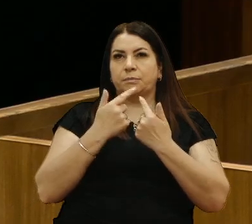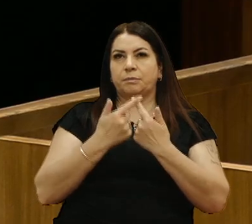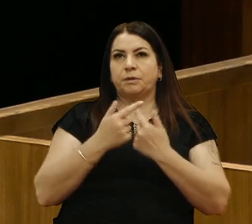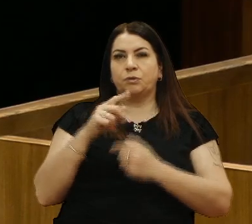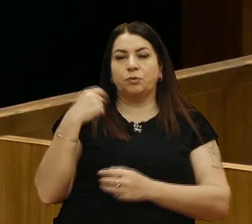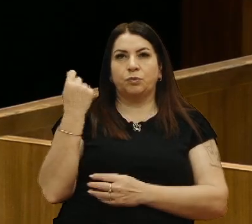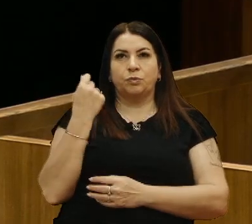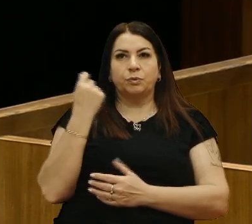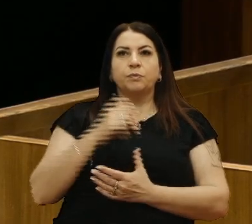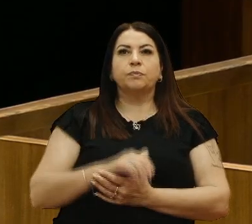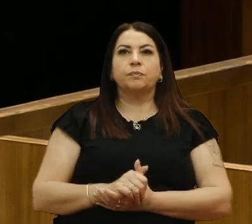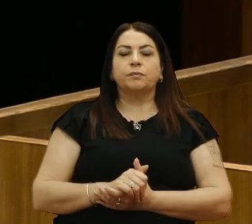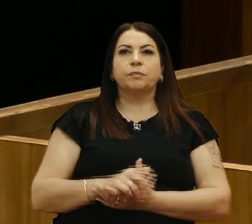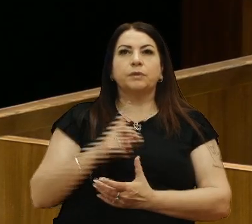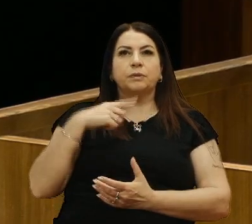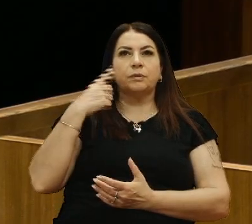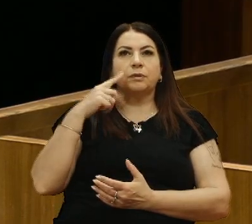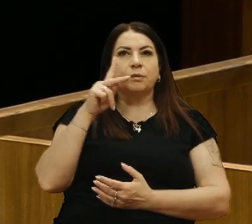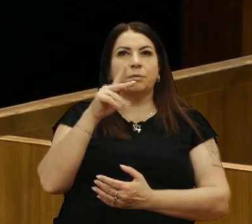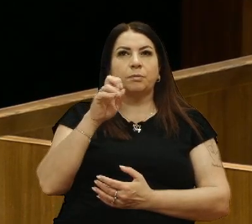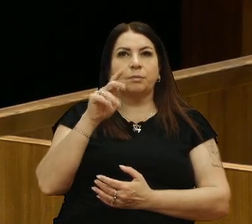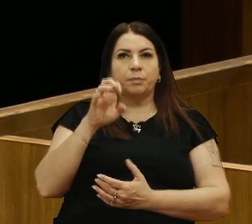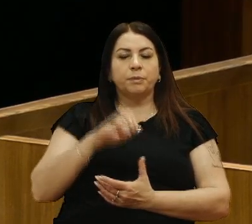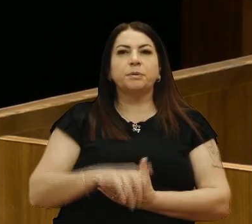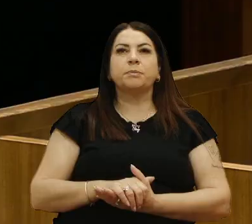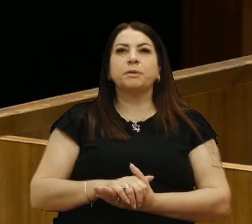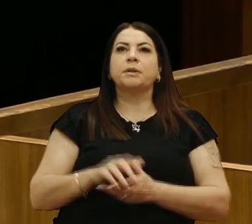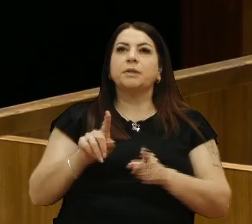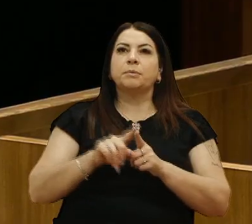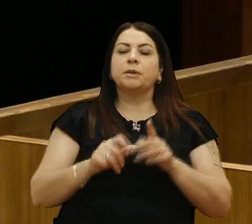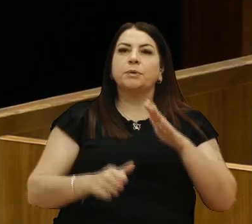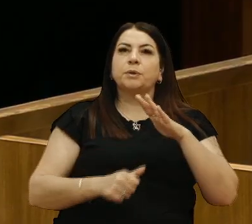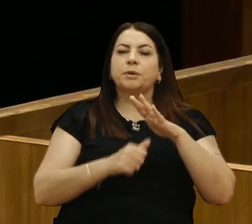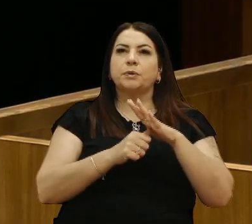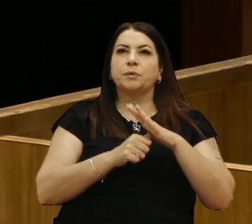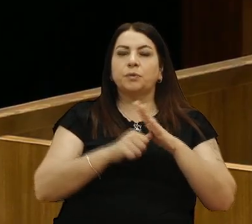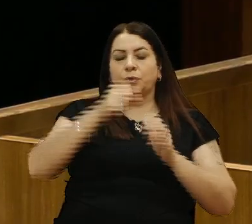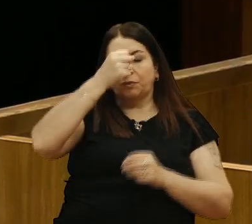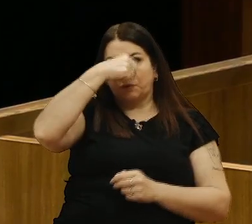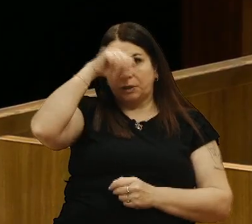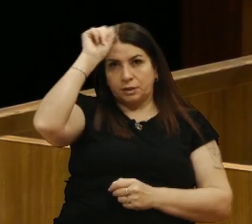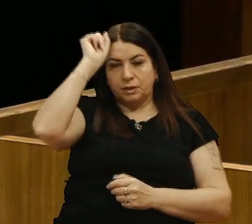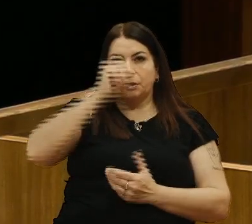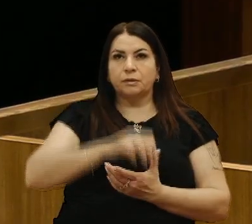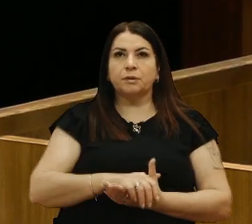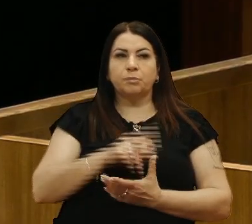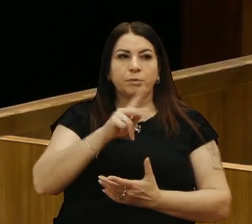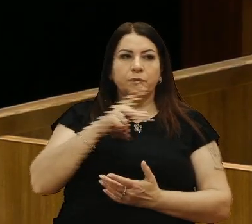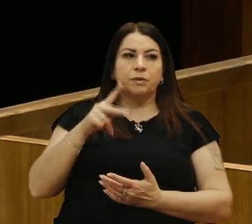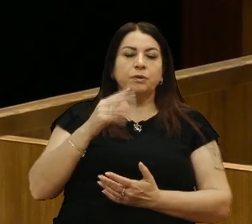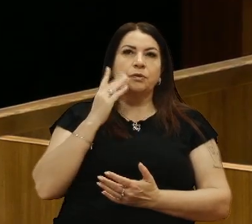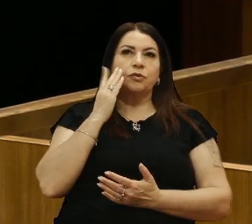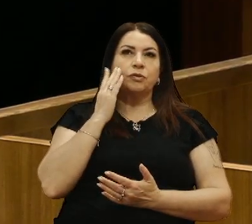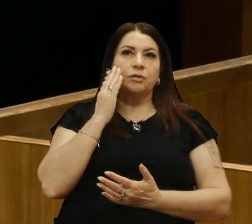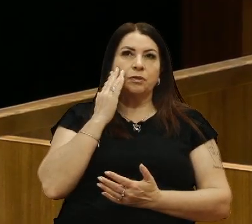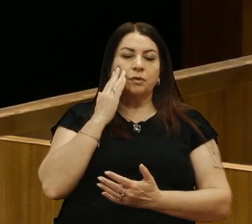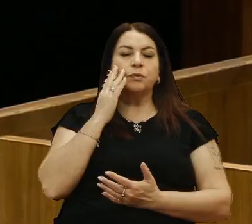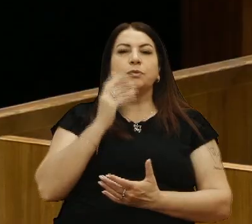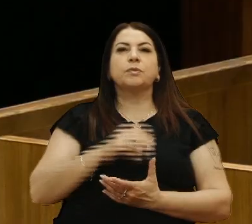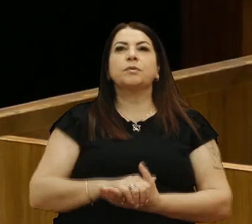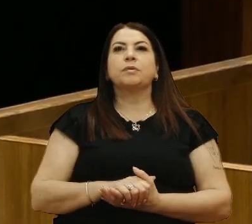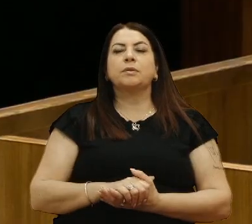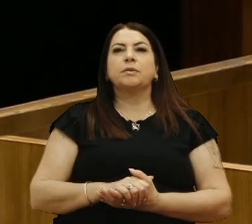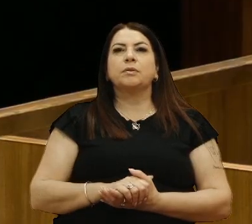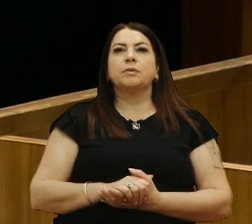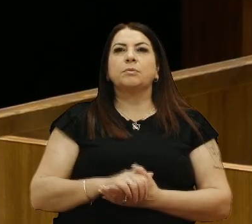Rio Grande do Sul, deputado Pepe Vargas, e do reitor da Universidade de Caxias do Sul, professor Gelson Leonardo Reck,